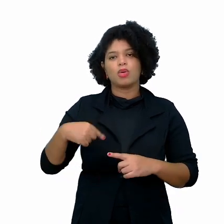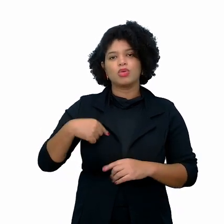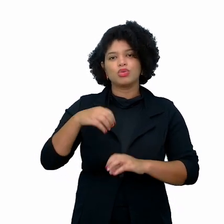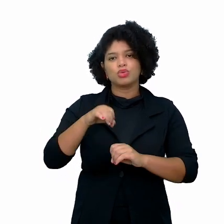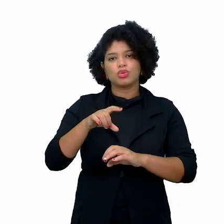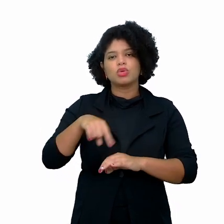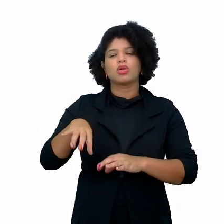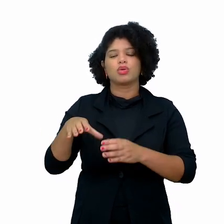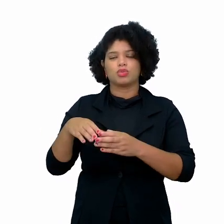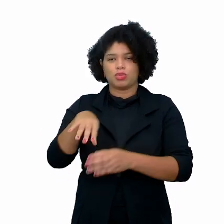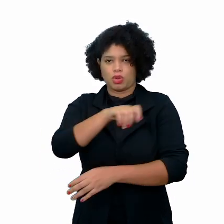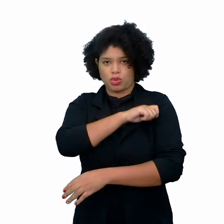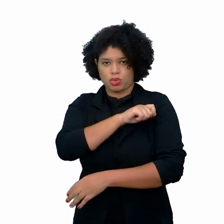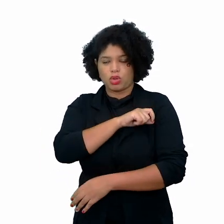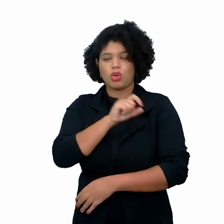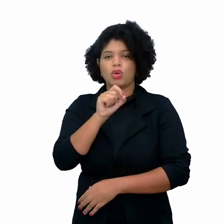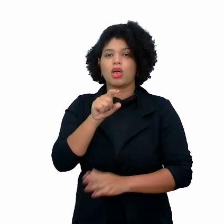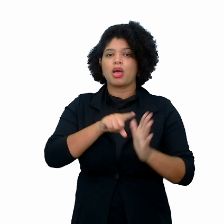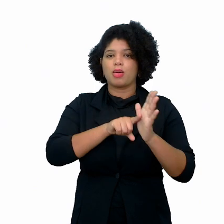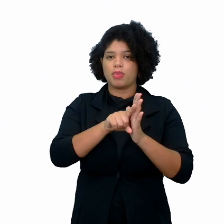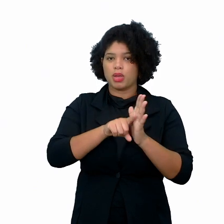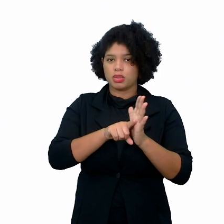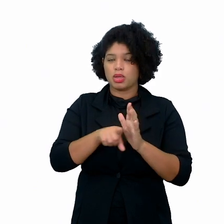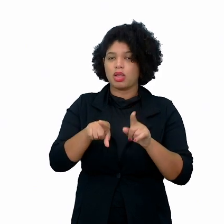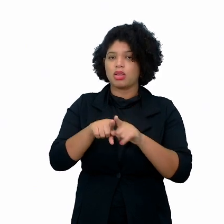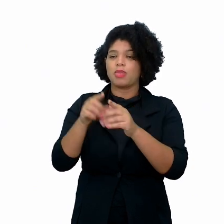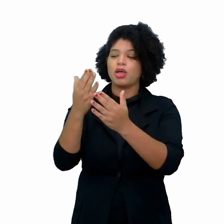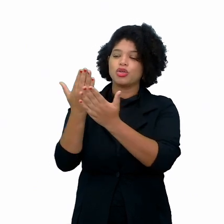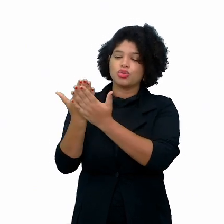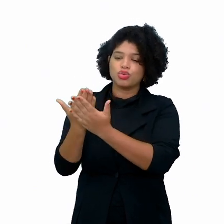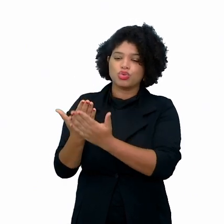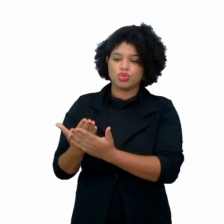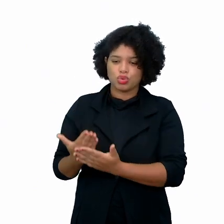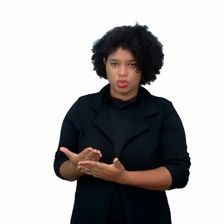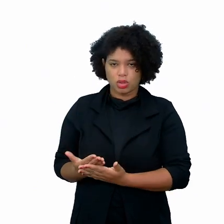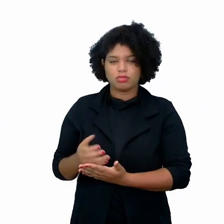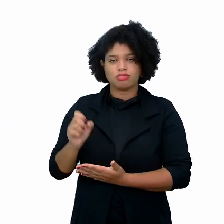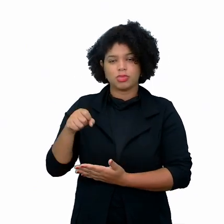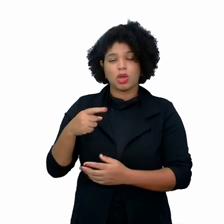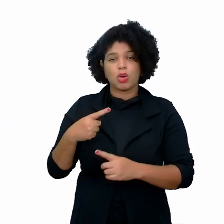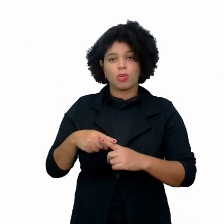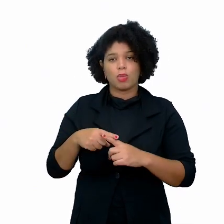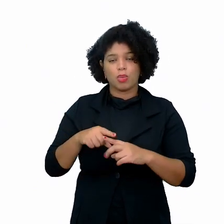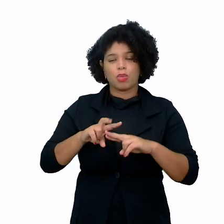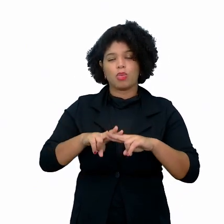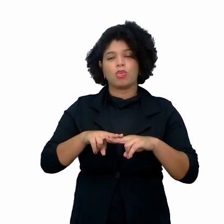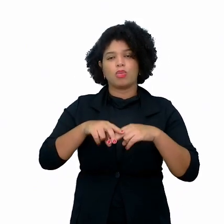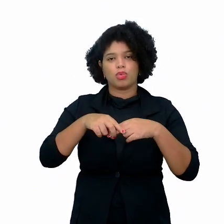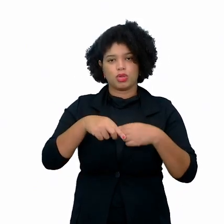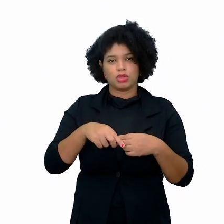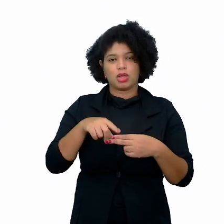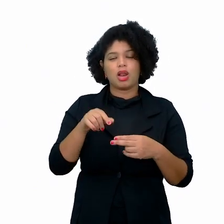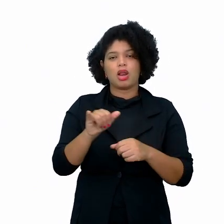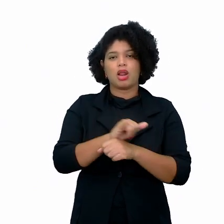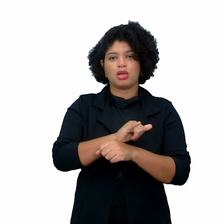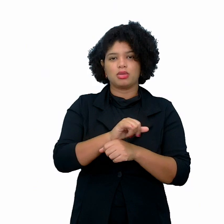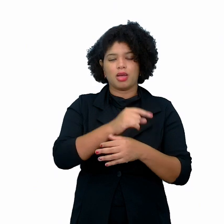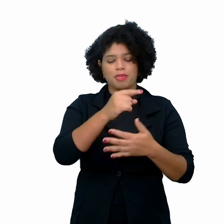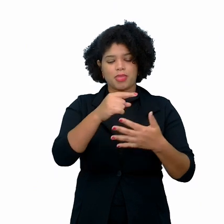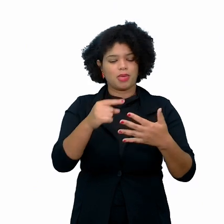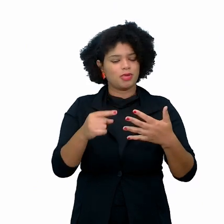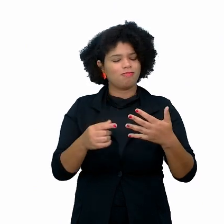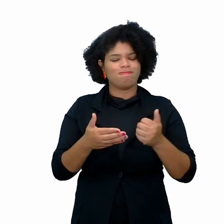nossos alunos a pesquisarem e a estudarem também. Afinal, esses são elementos